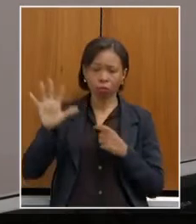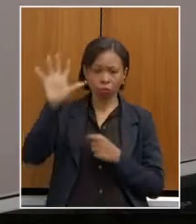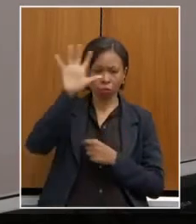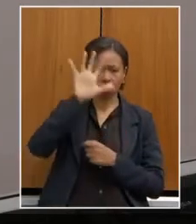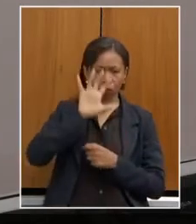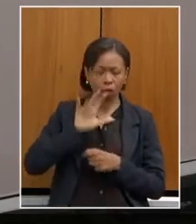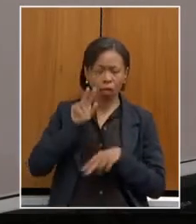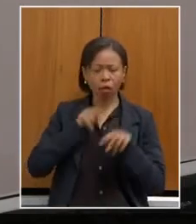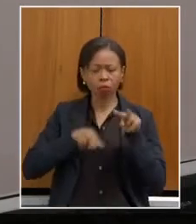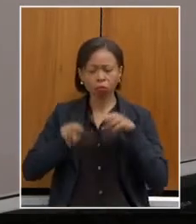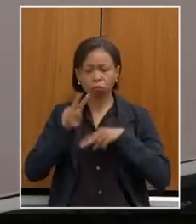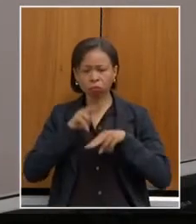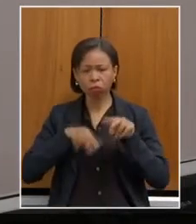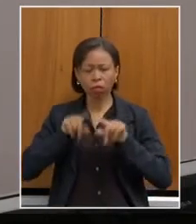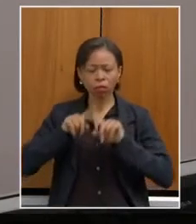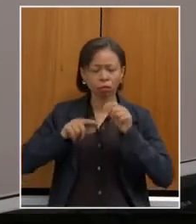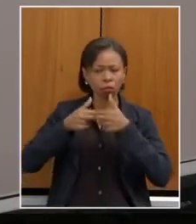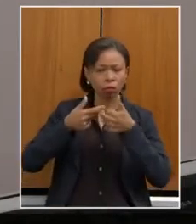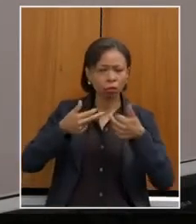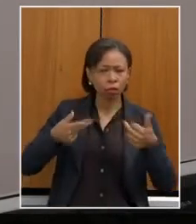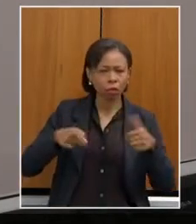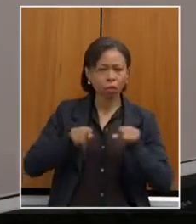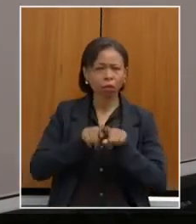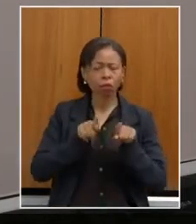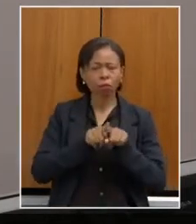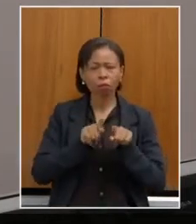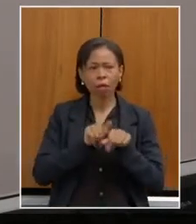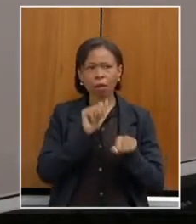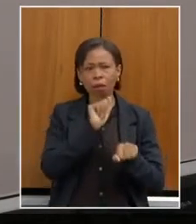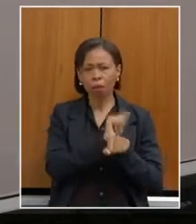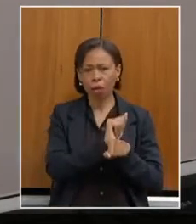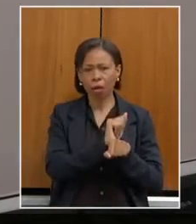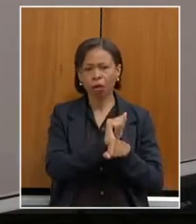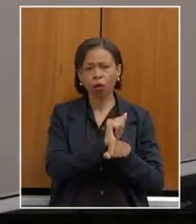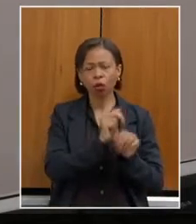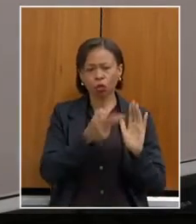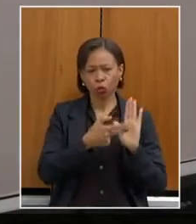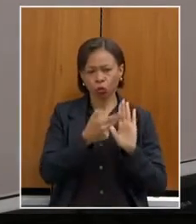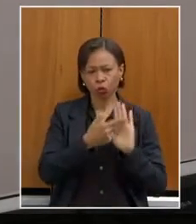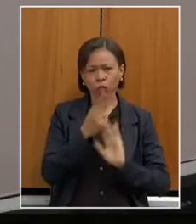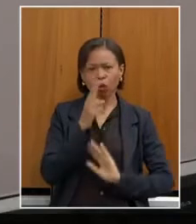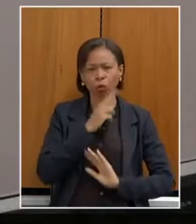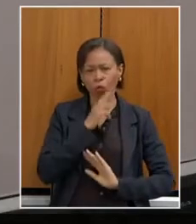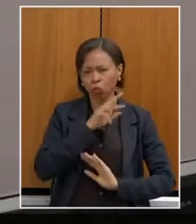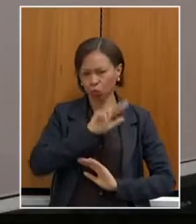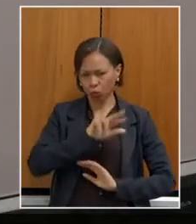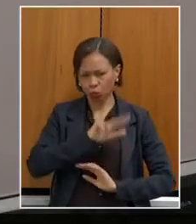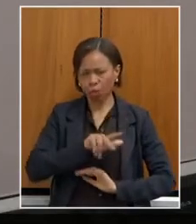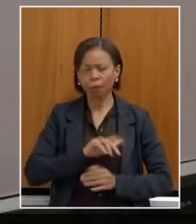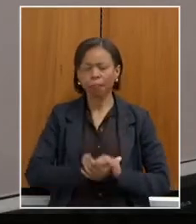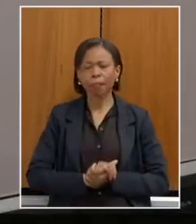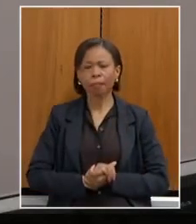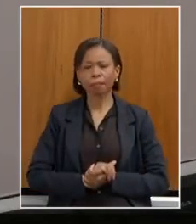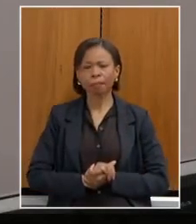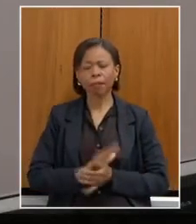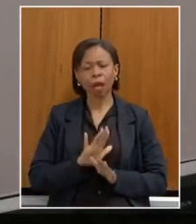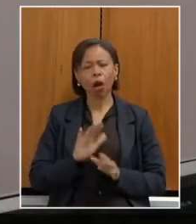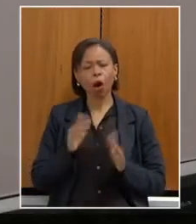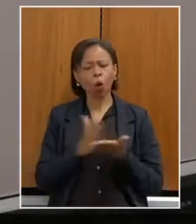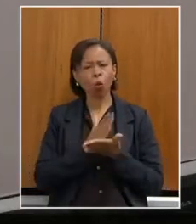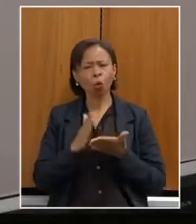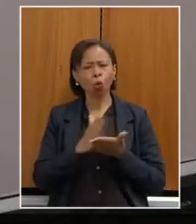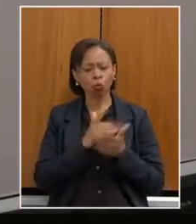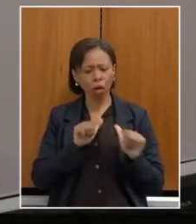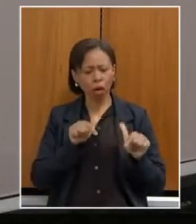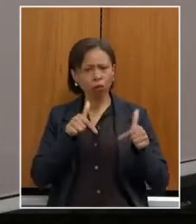insumos. E suspensão de cirurgias eletivas. Então, são algumas ações que são feitas antes da gente entrar em colapso, evitando,